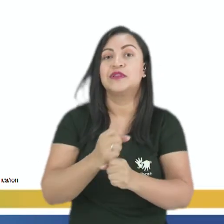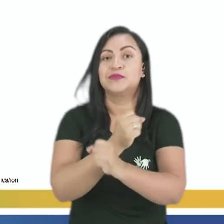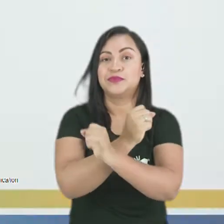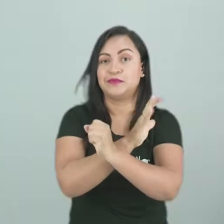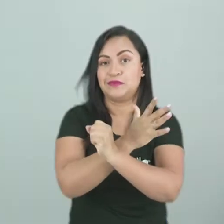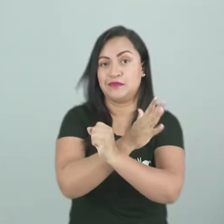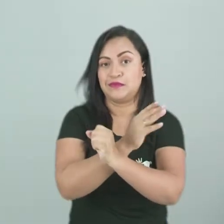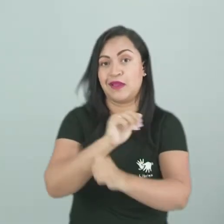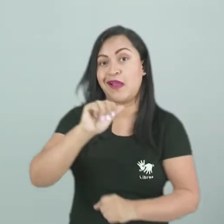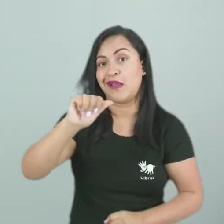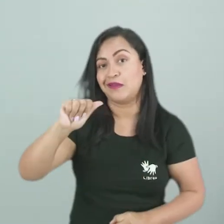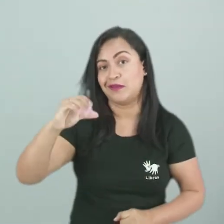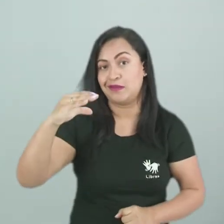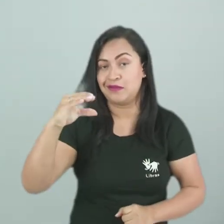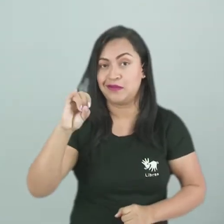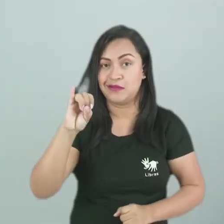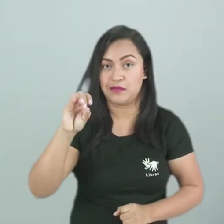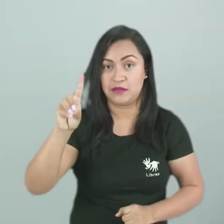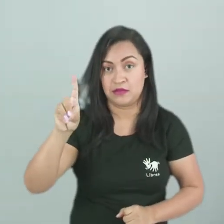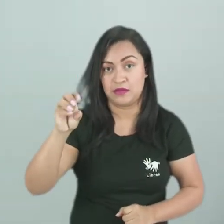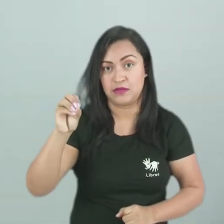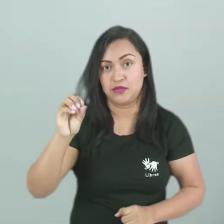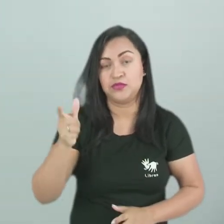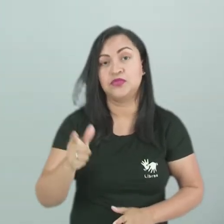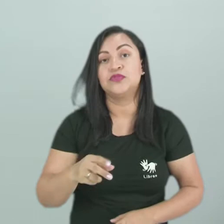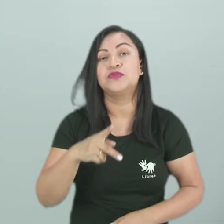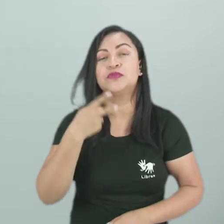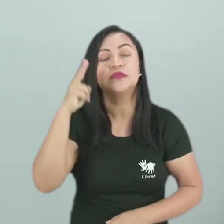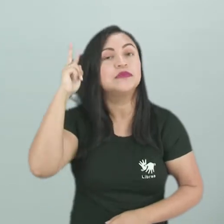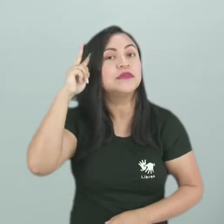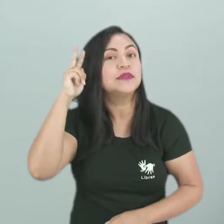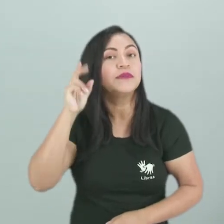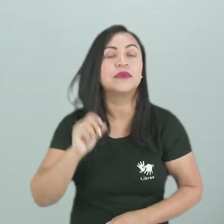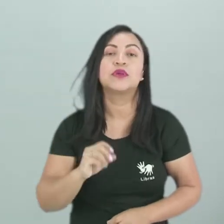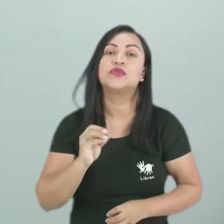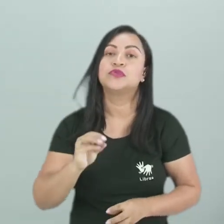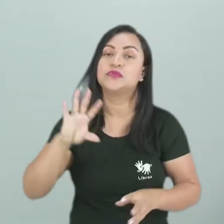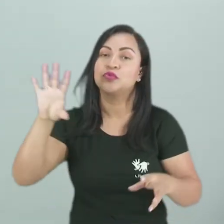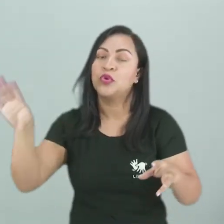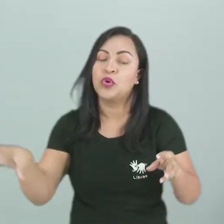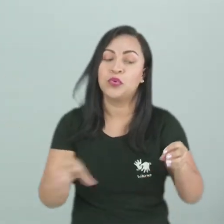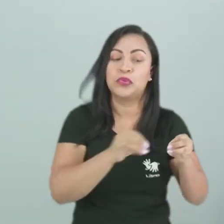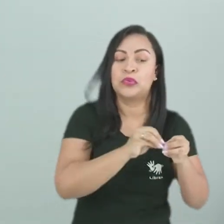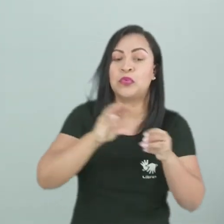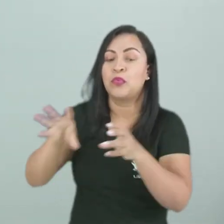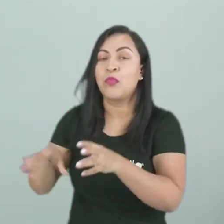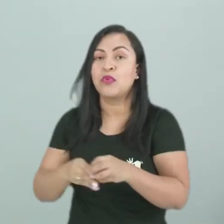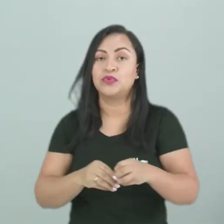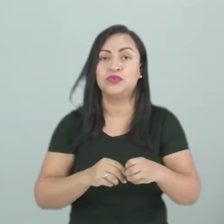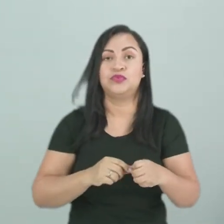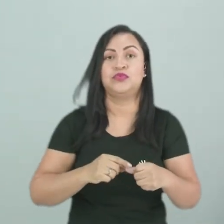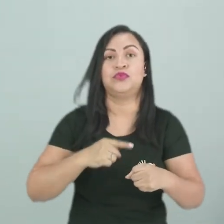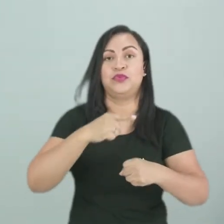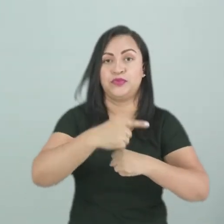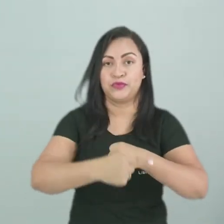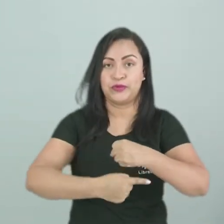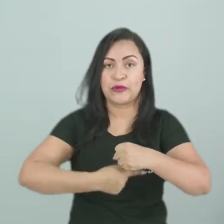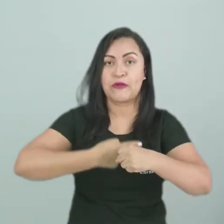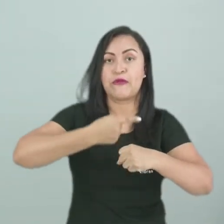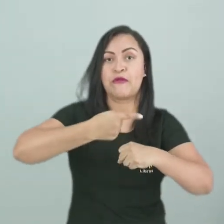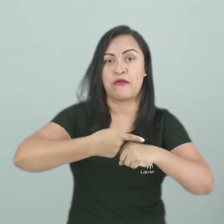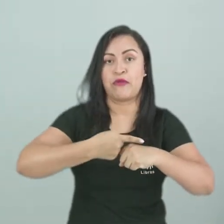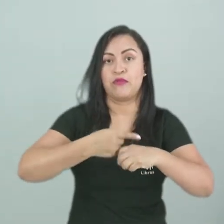vamos relembrar algo que eu já comentei para vocês sobre os compostos iônicos, a formação dos íons, tá? Então,